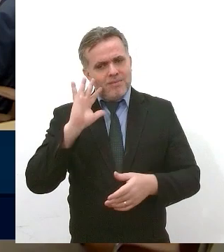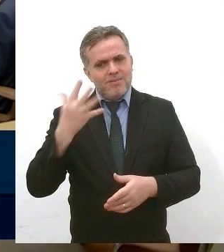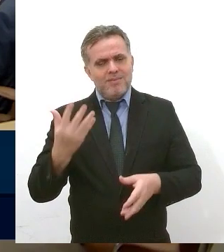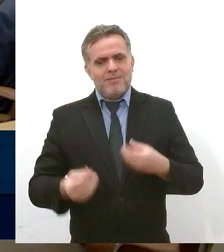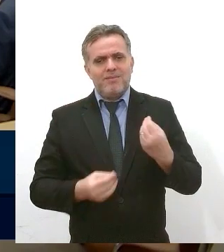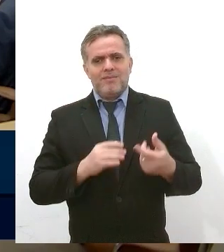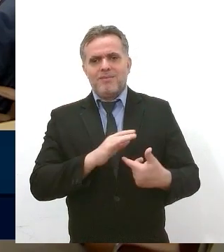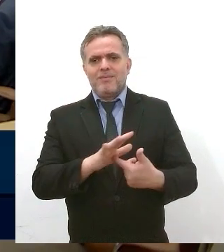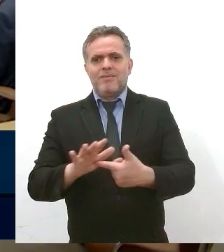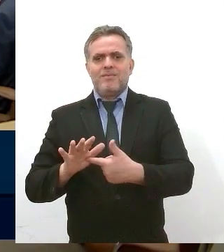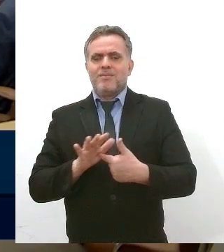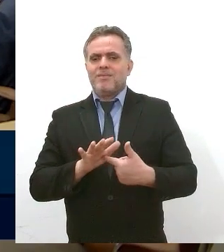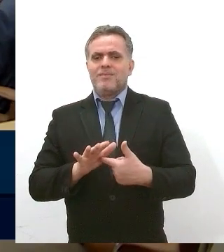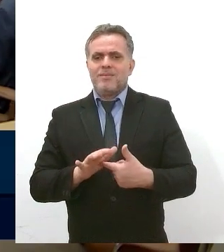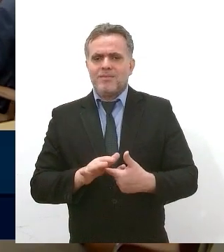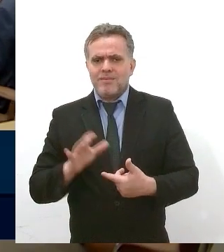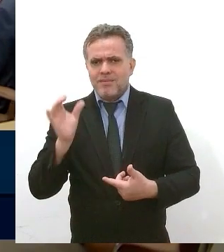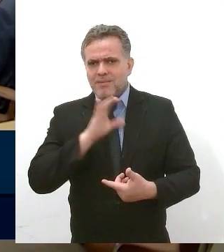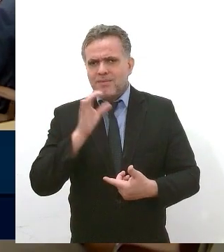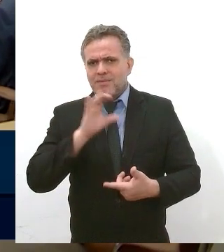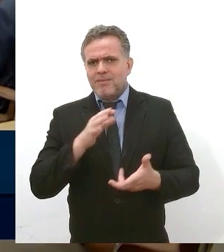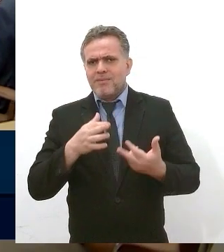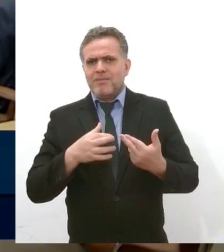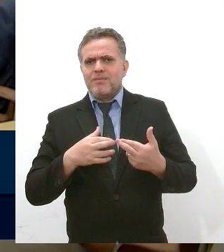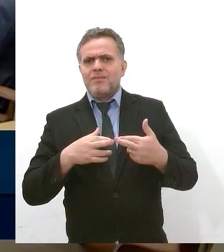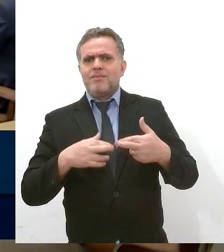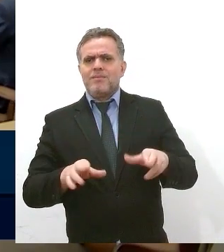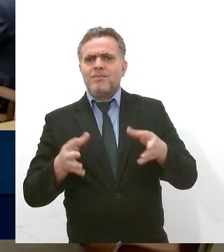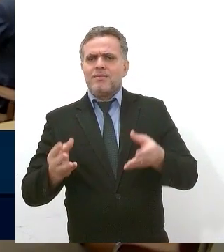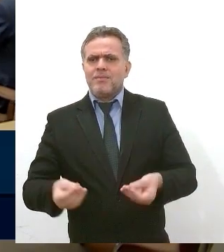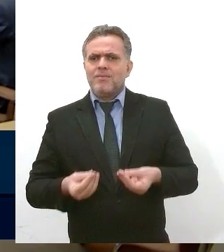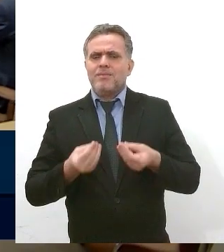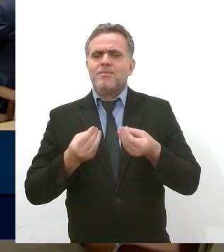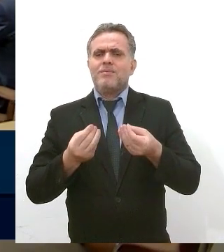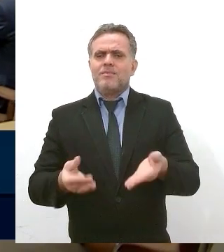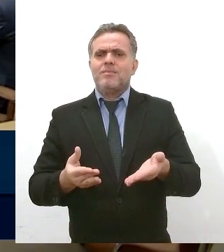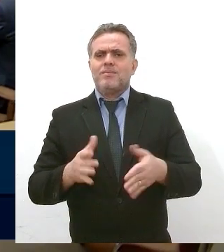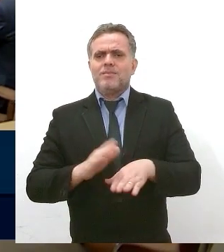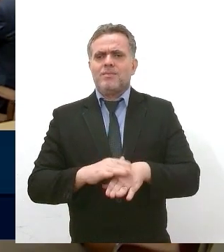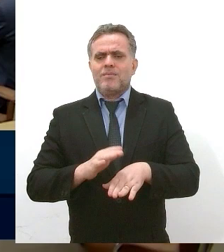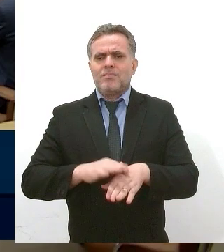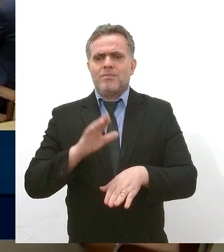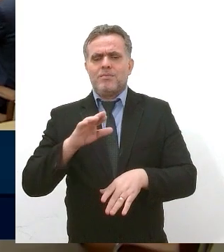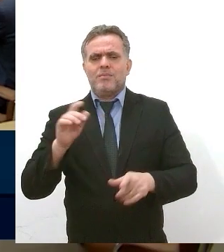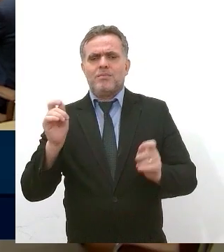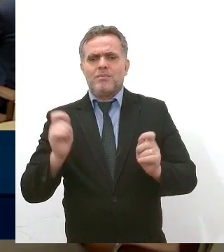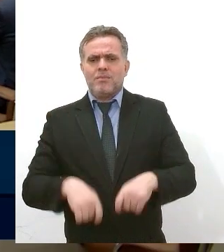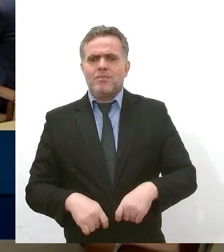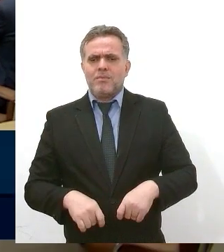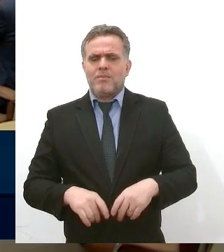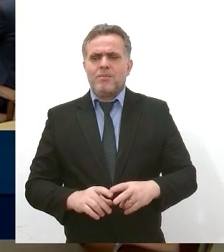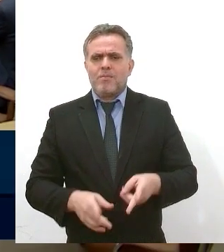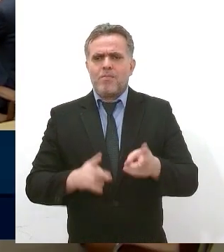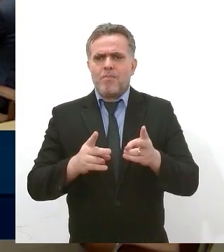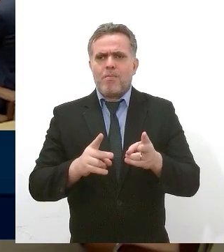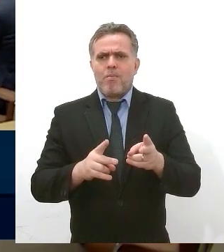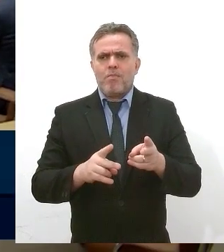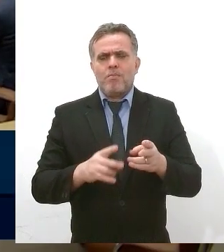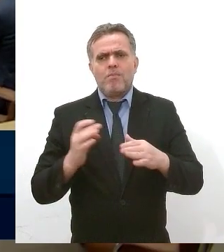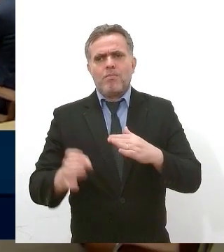liminar que dava autorização à empresa que tem um convênio Estre, que virou outra empresa agora, tem um outro